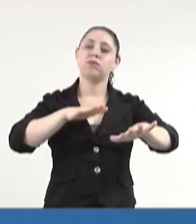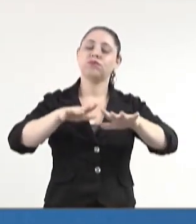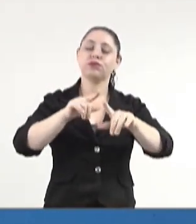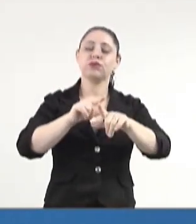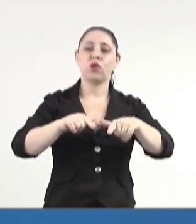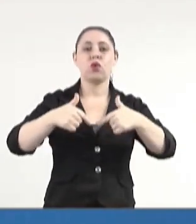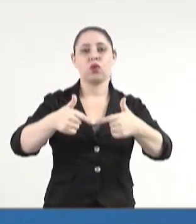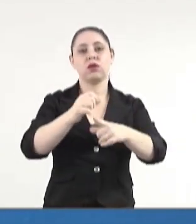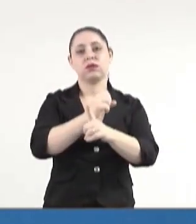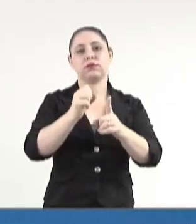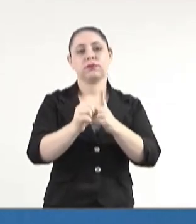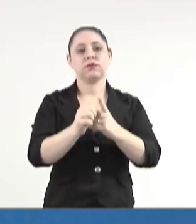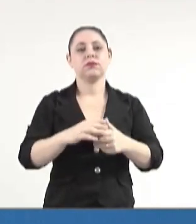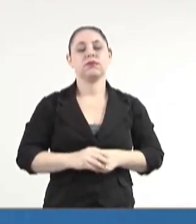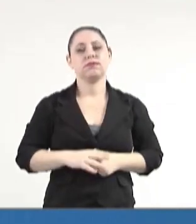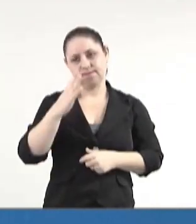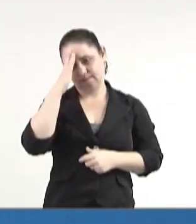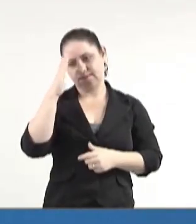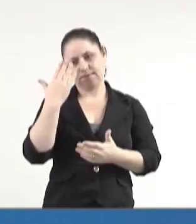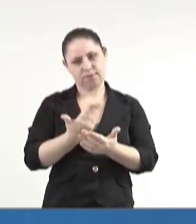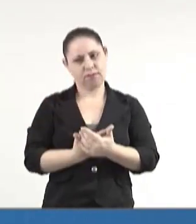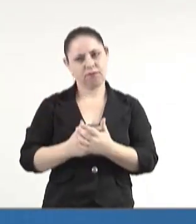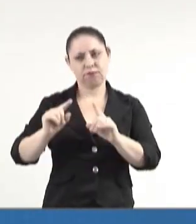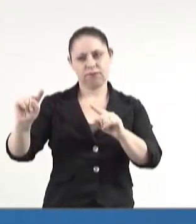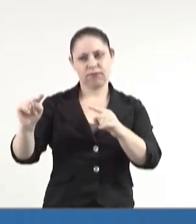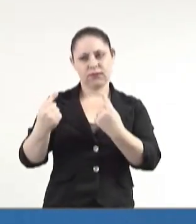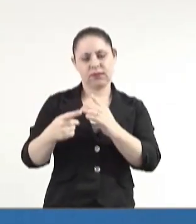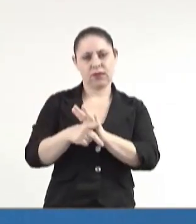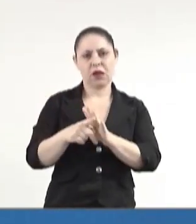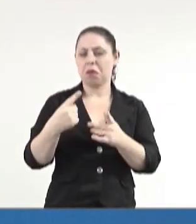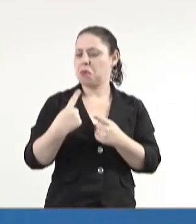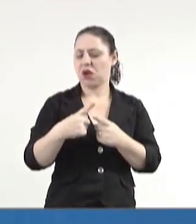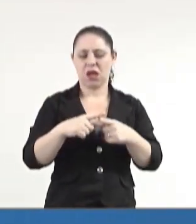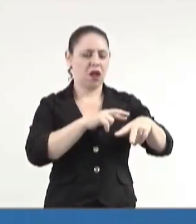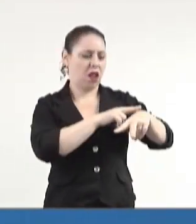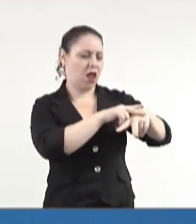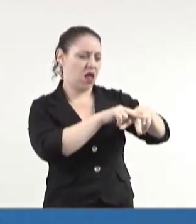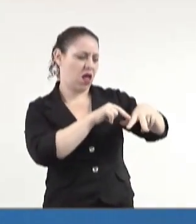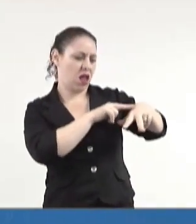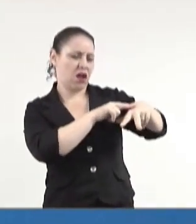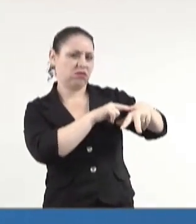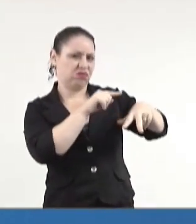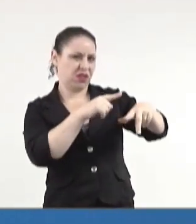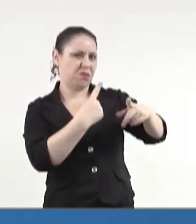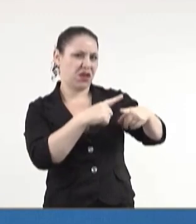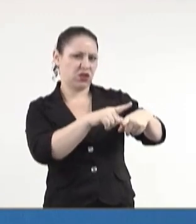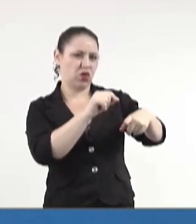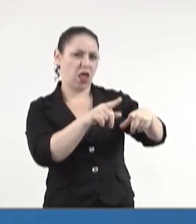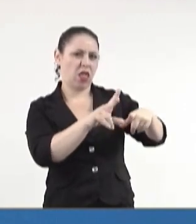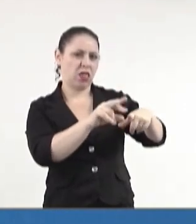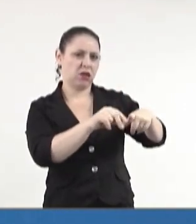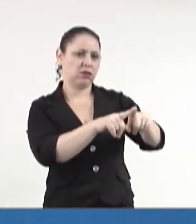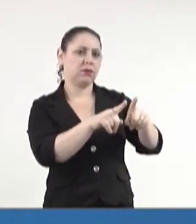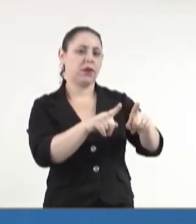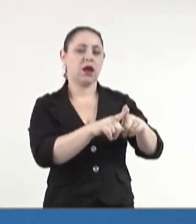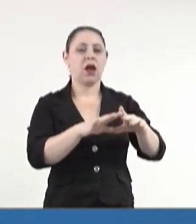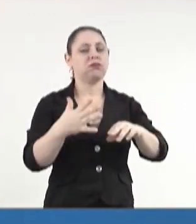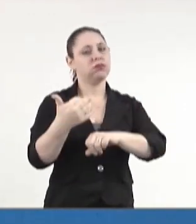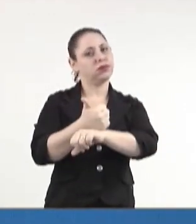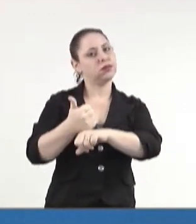Câmara Municipal pela sua condição intelectual e de mobilização, de história, de luta em defesa